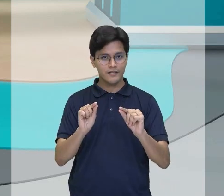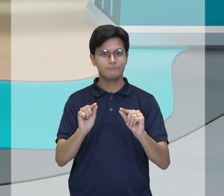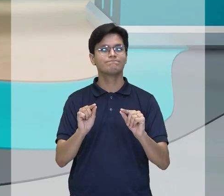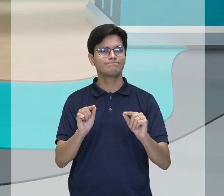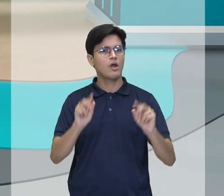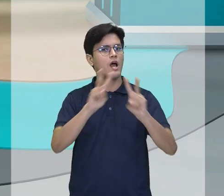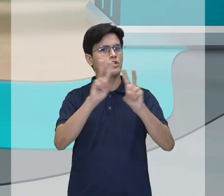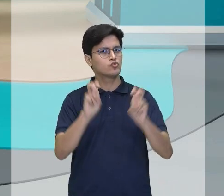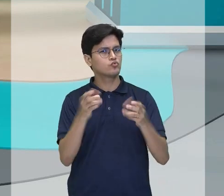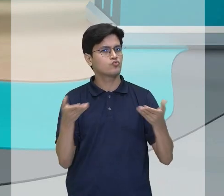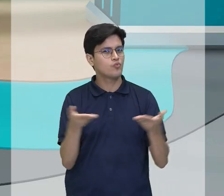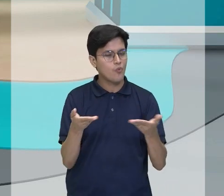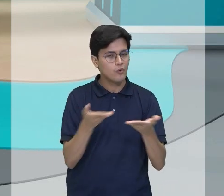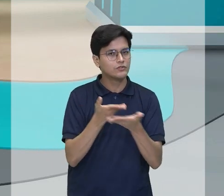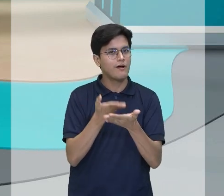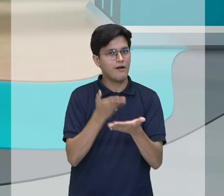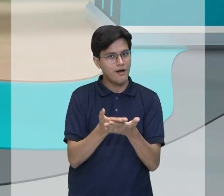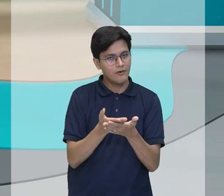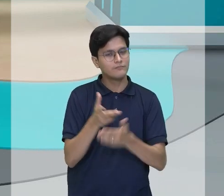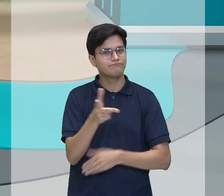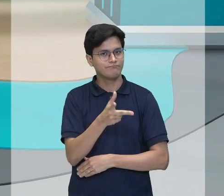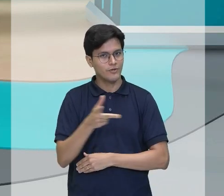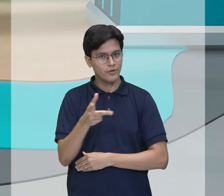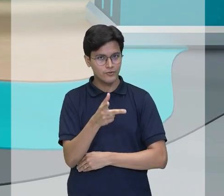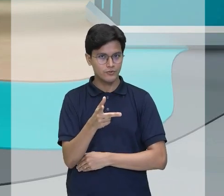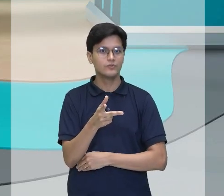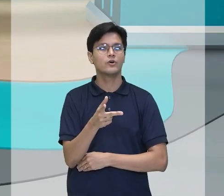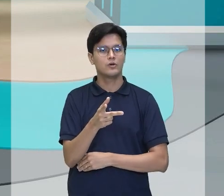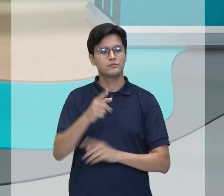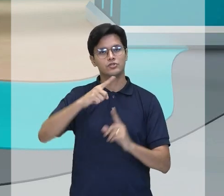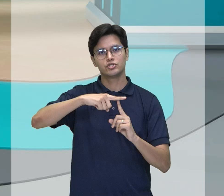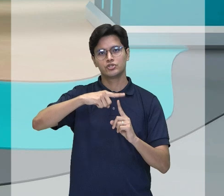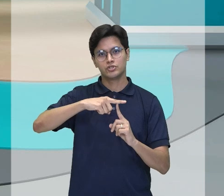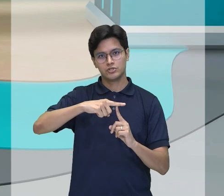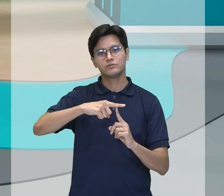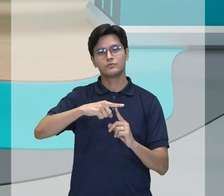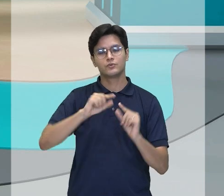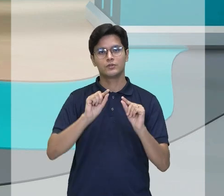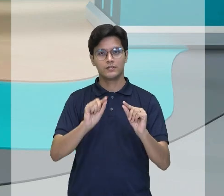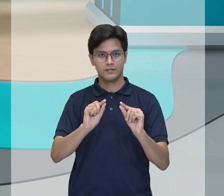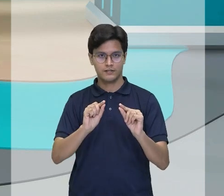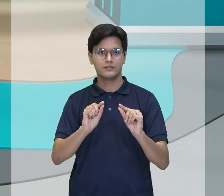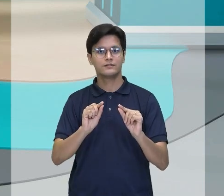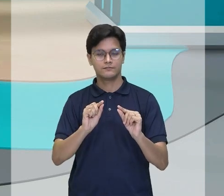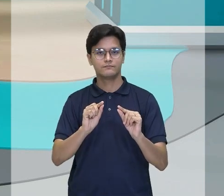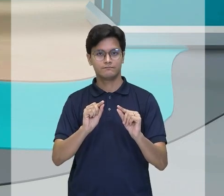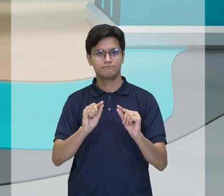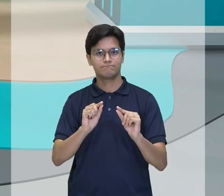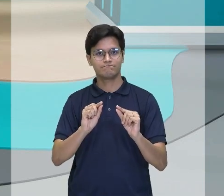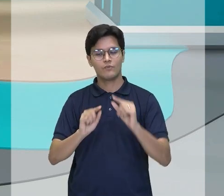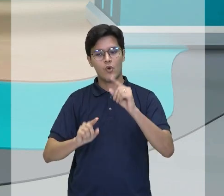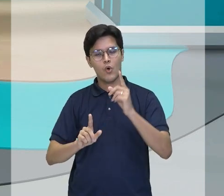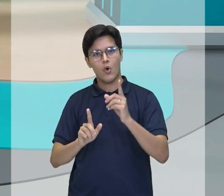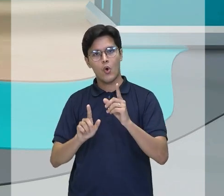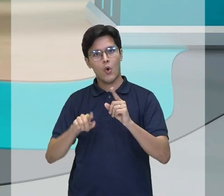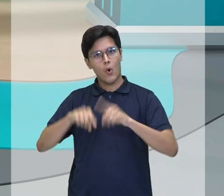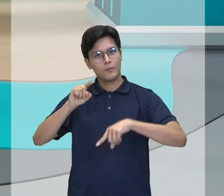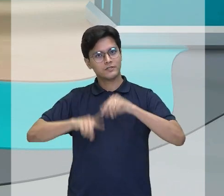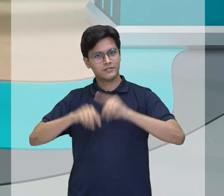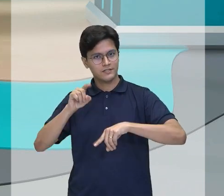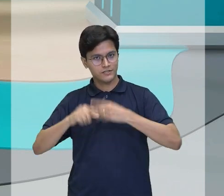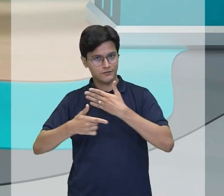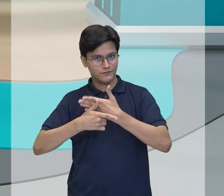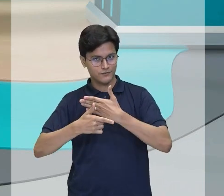hoje, que é Object Pronouns, né? Pronomes com função de objeto. Então, como é